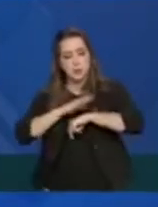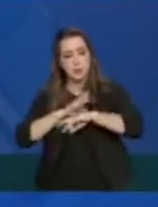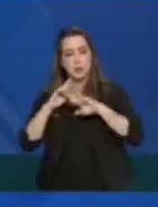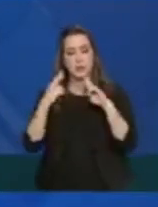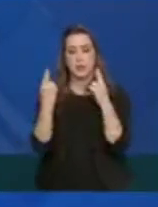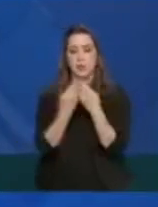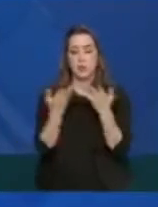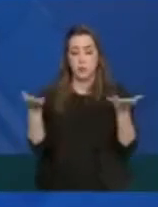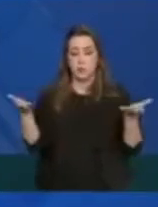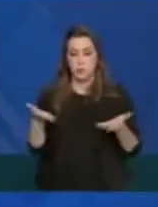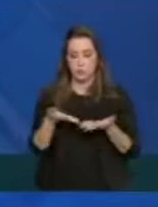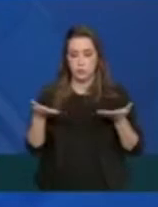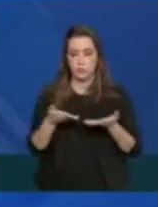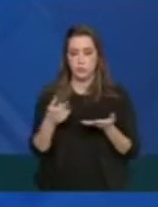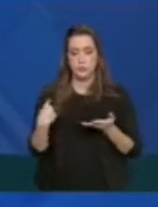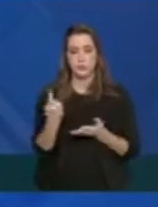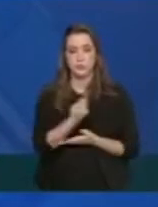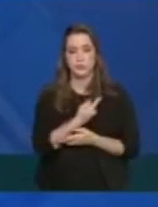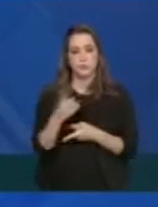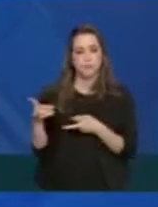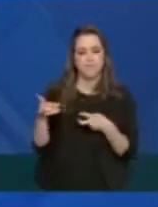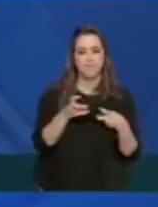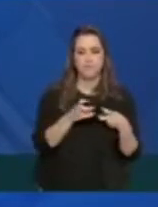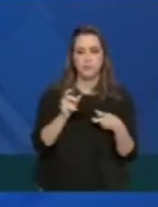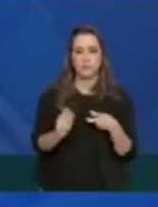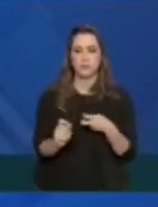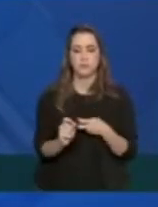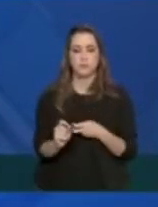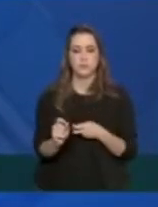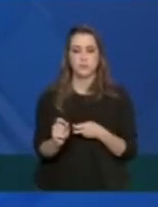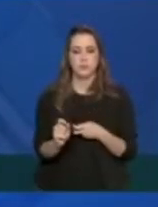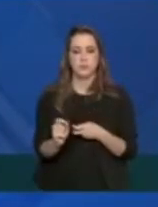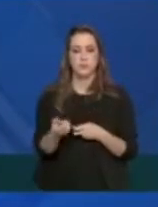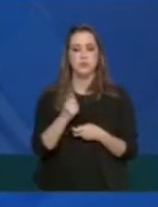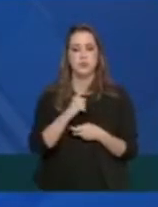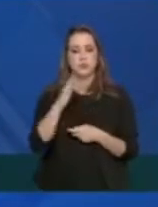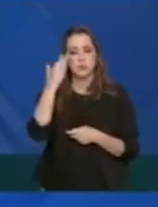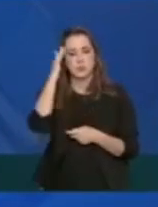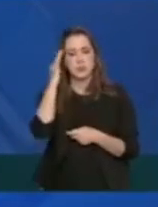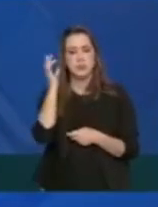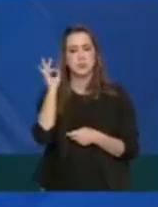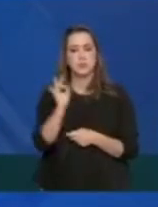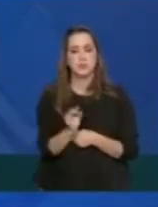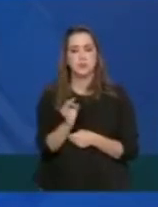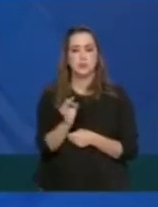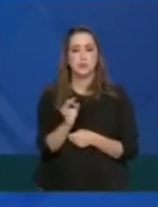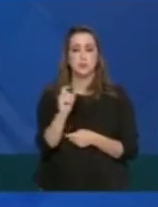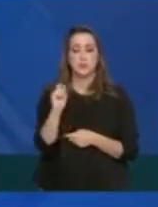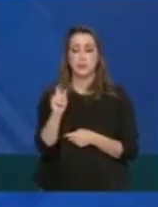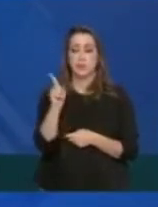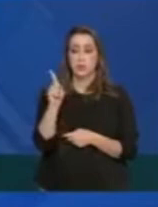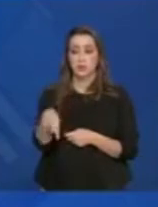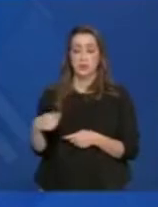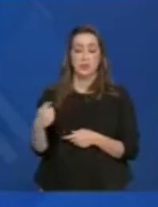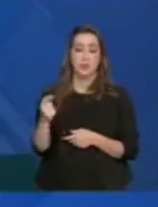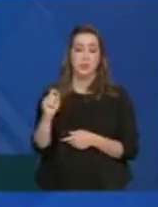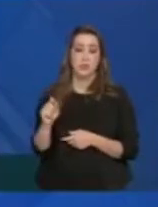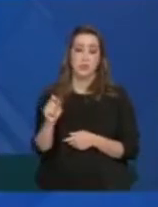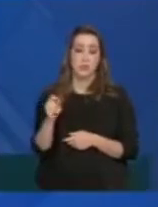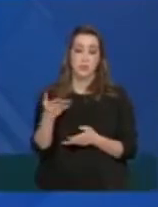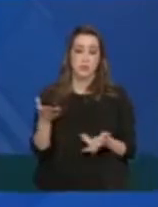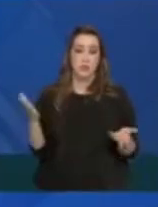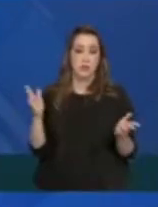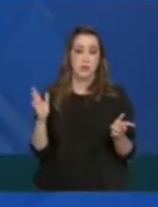havida hoje, a gente teve também um entendimento de que essa é uma questão, e aí esse é o